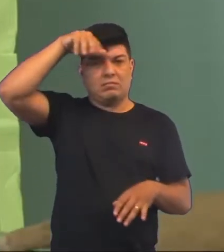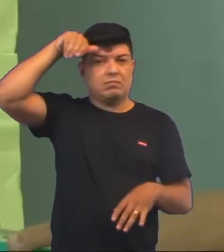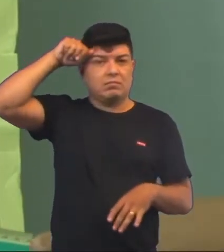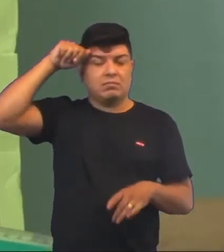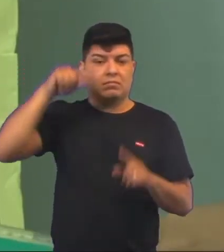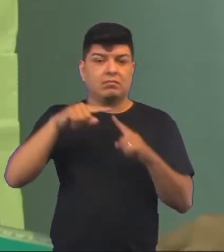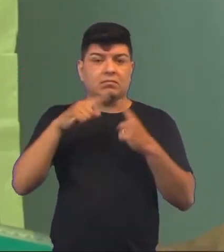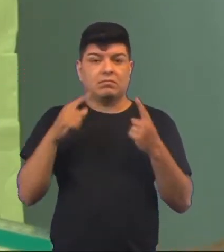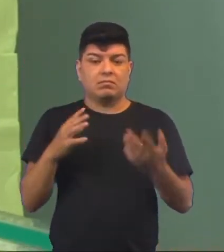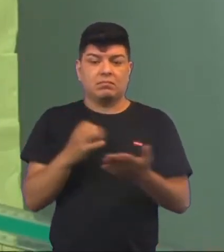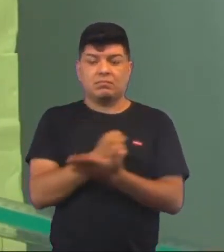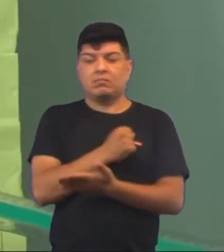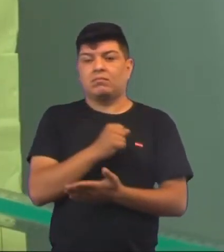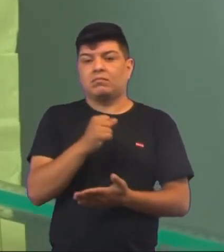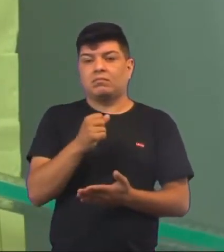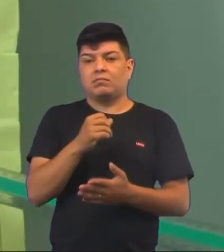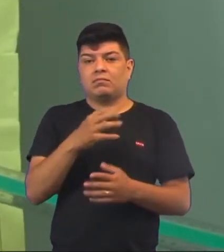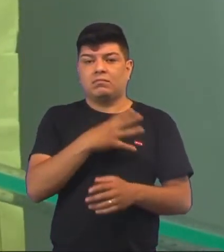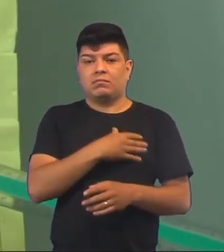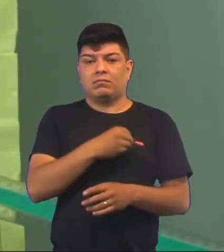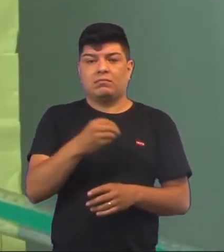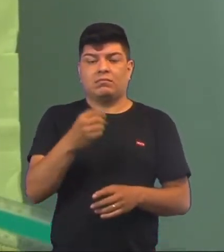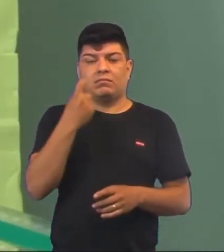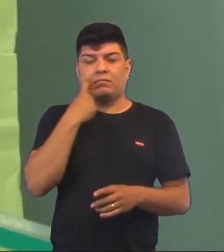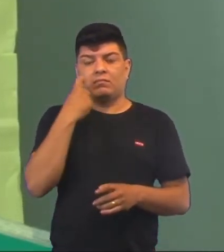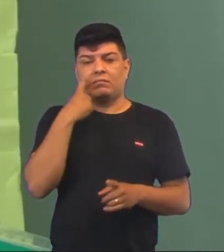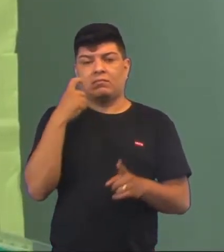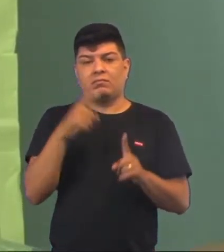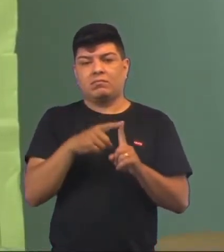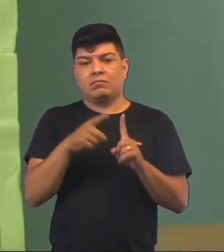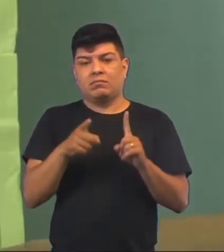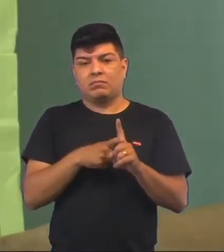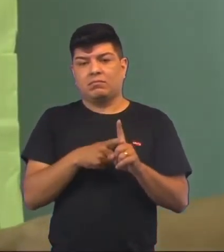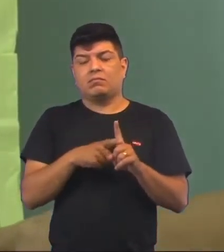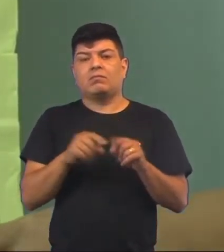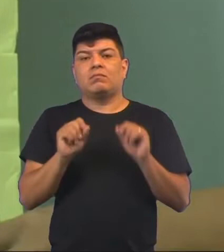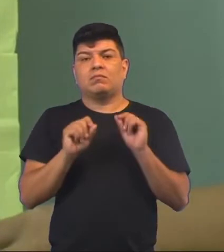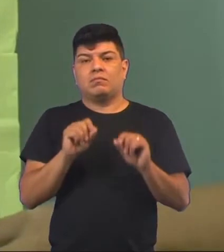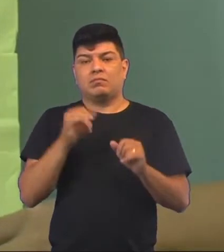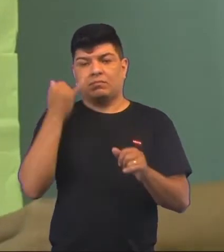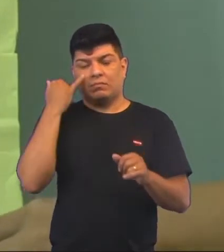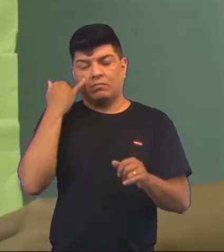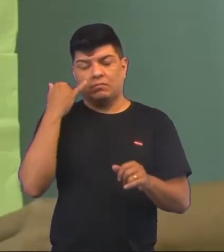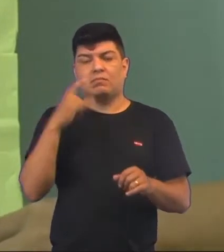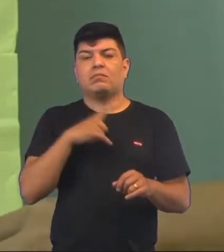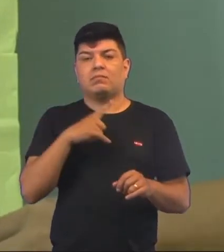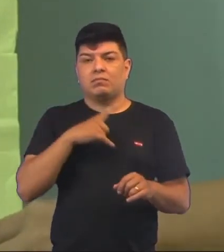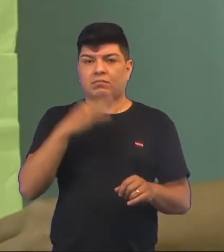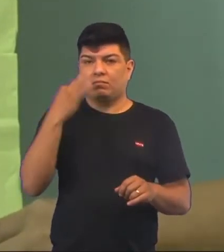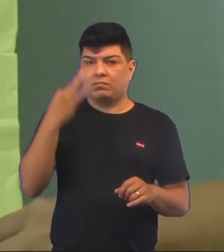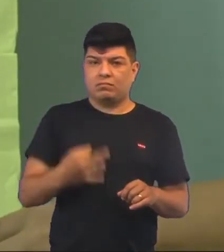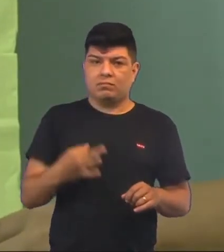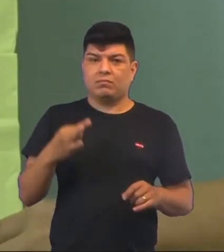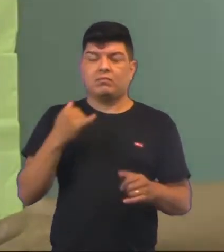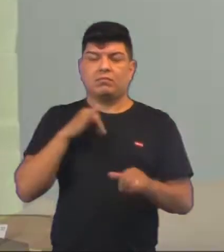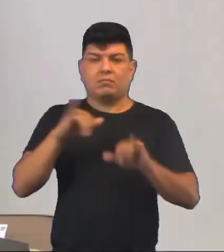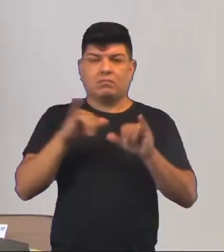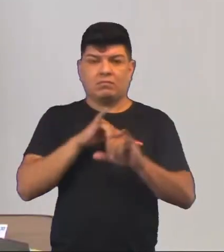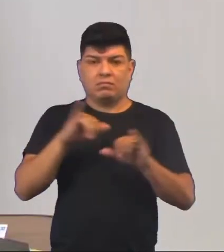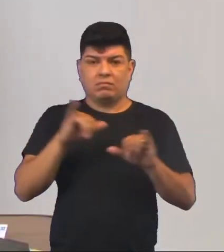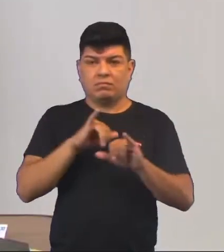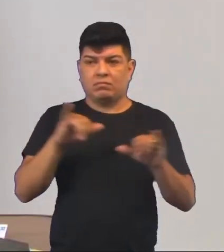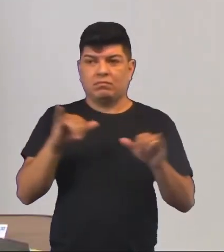não que foi resgatado um filhote de peixe-boi em uma praia do Ceará. Exatamente essa informação é o fato relatado nessa